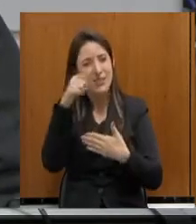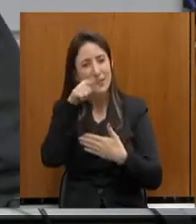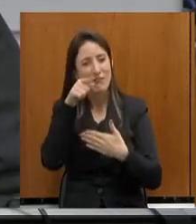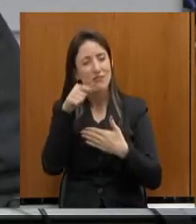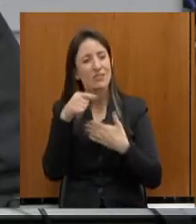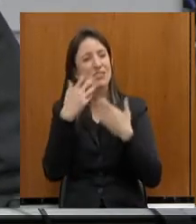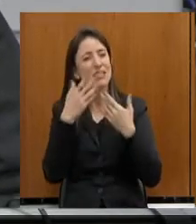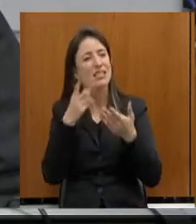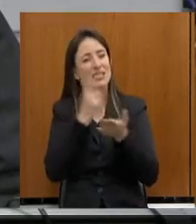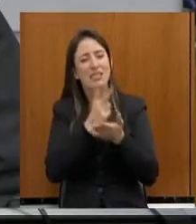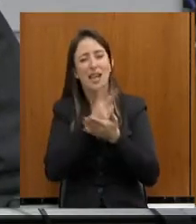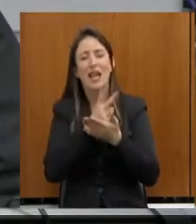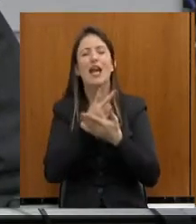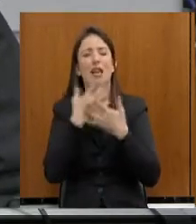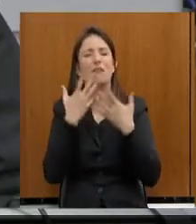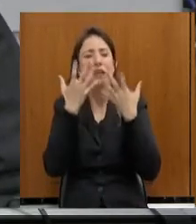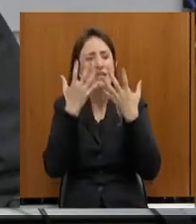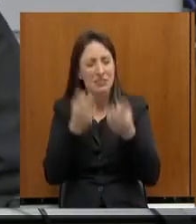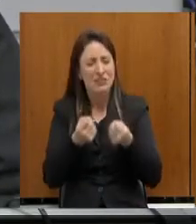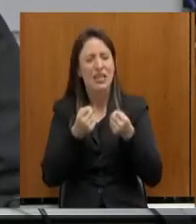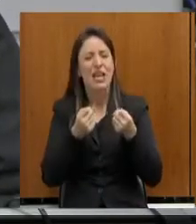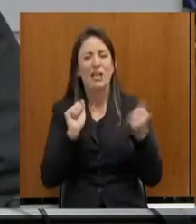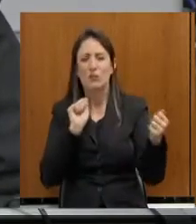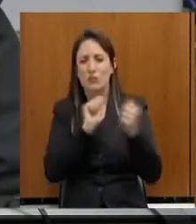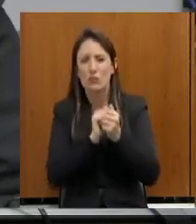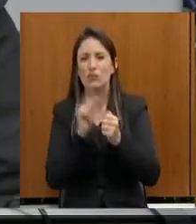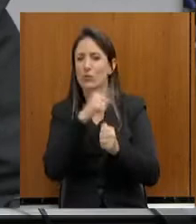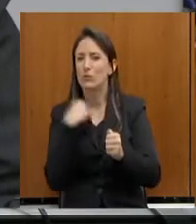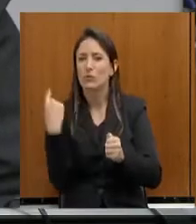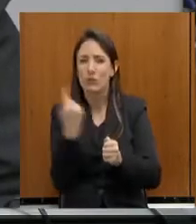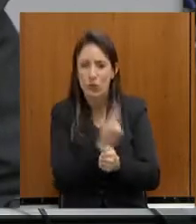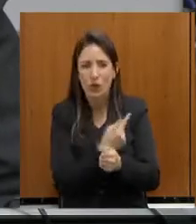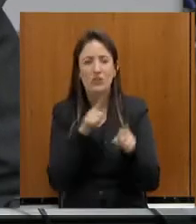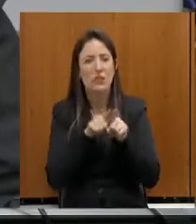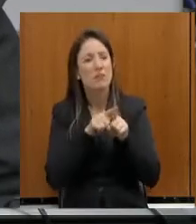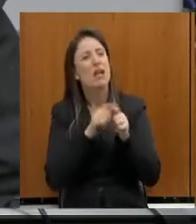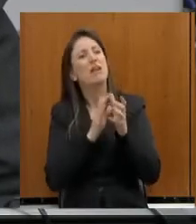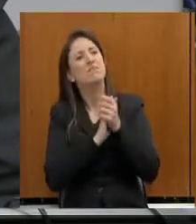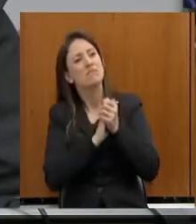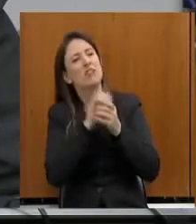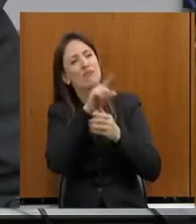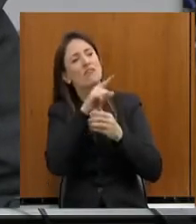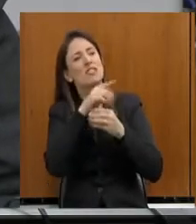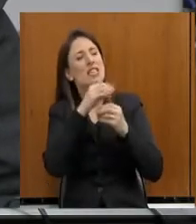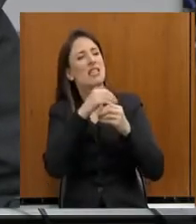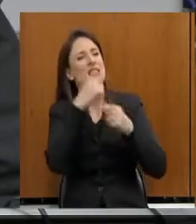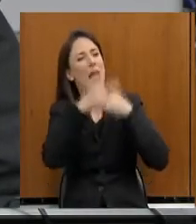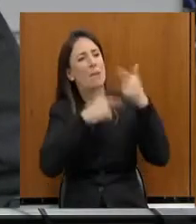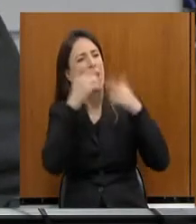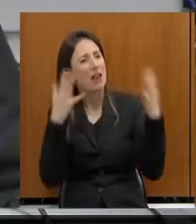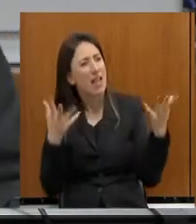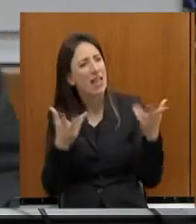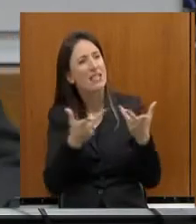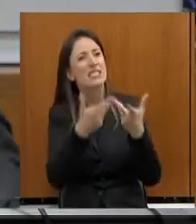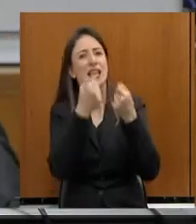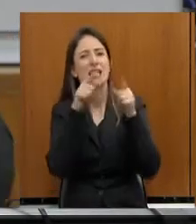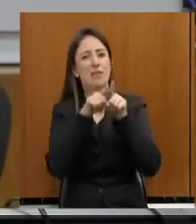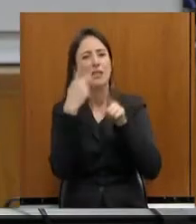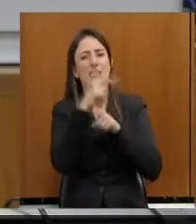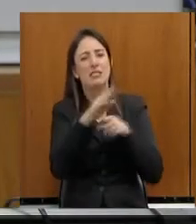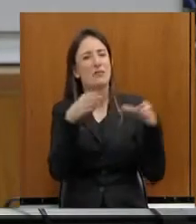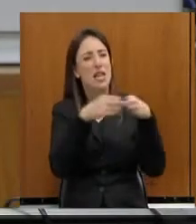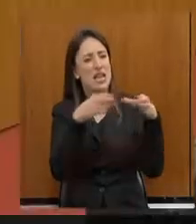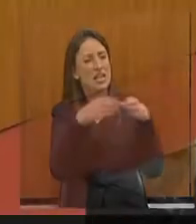pela disposição de sempre é de estar conosco aqui e pelo excelente trabalho da senhora e de toda a equipe da